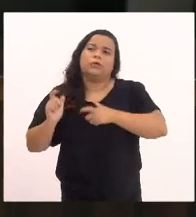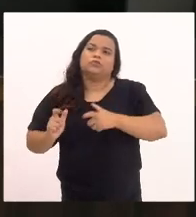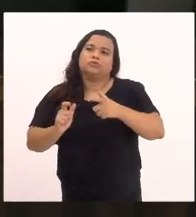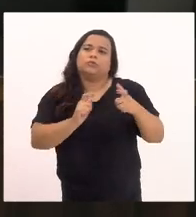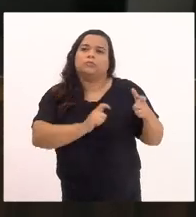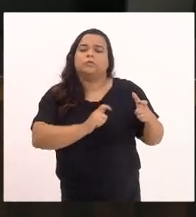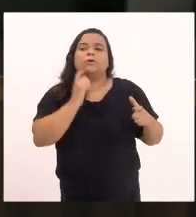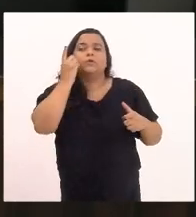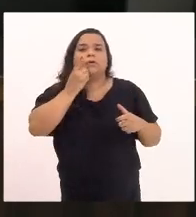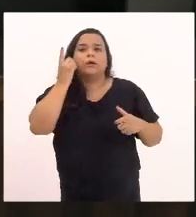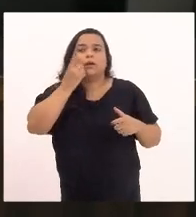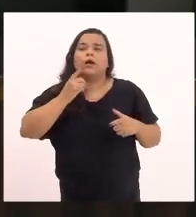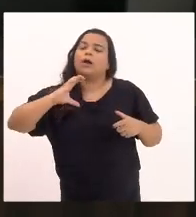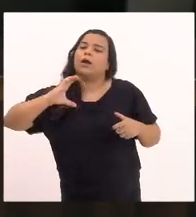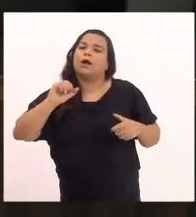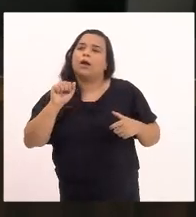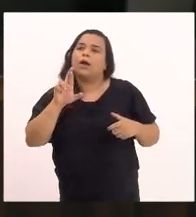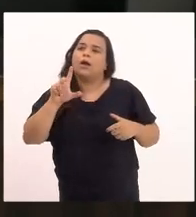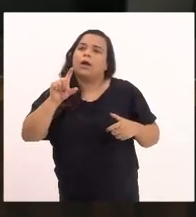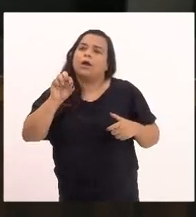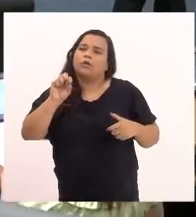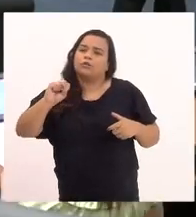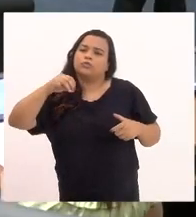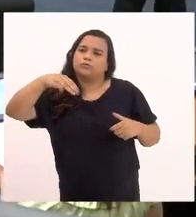Carlos Macedo.